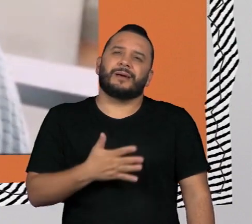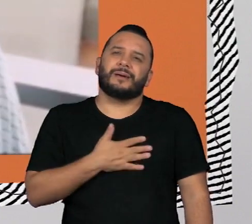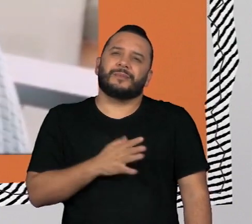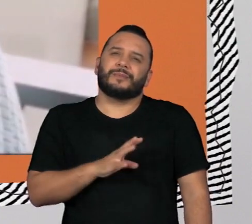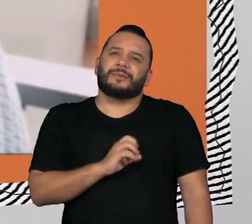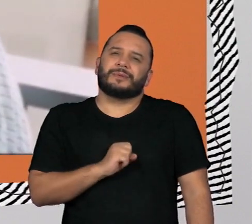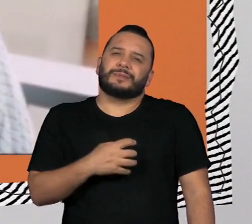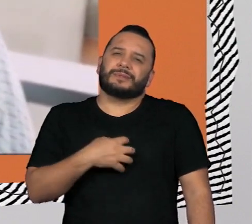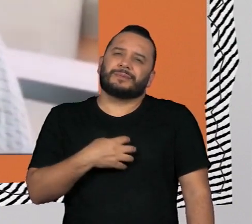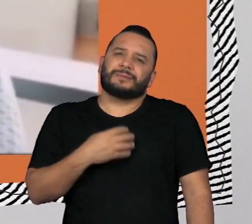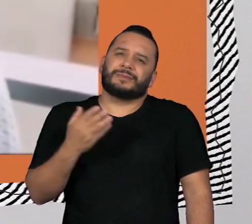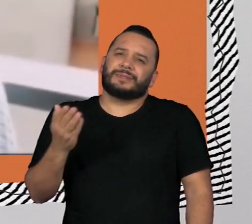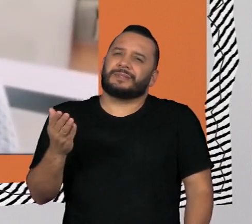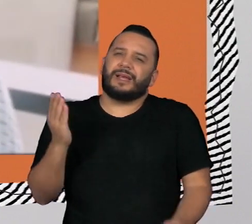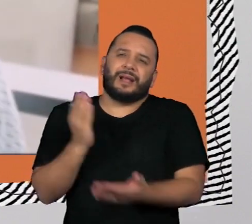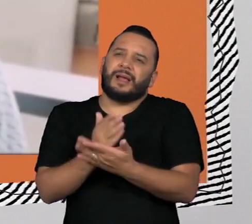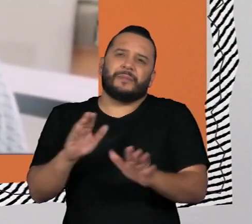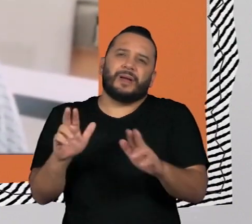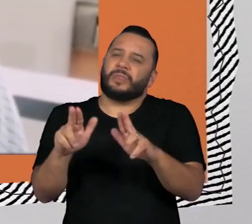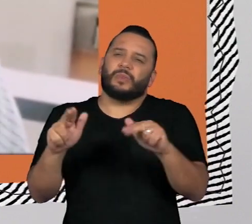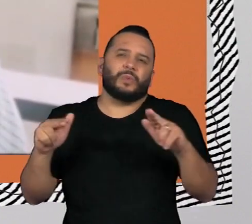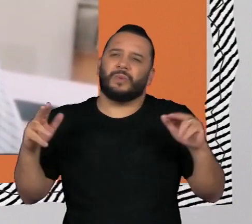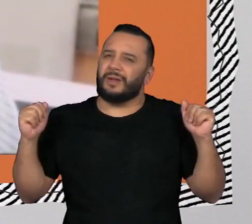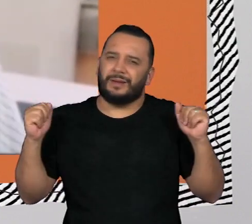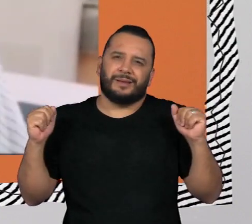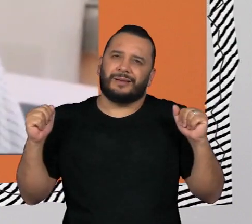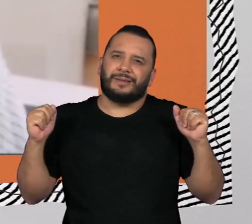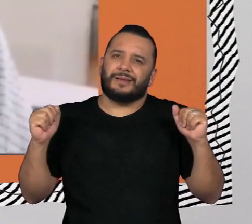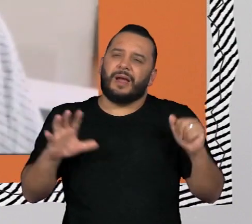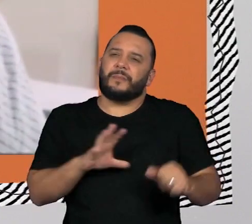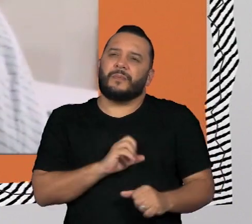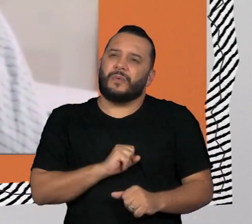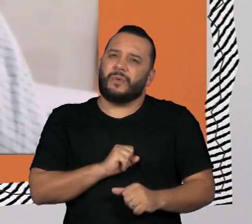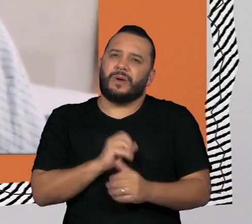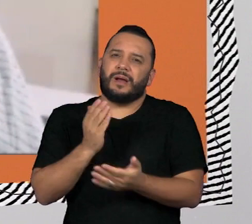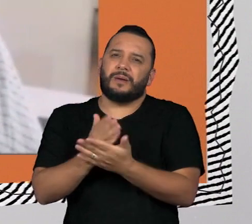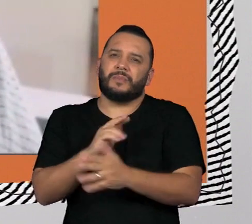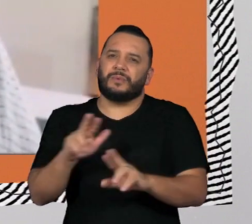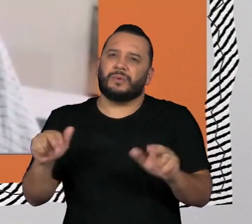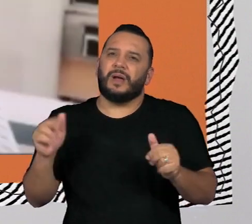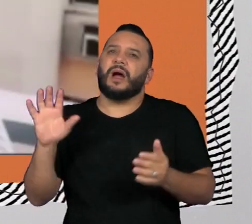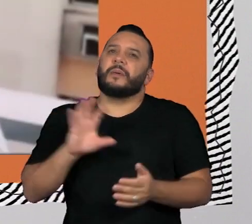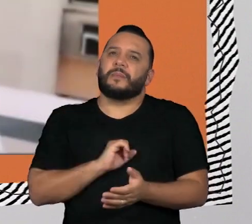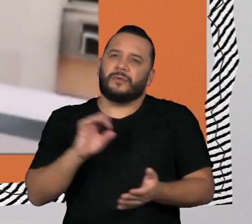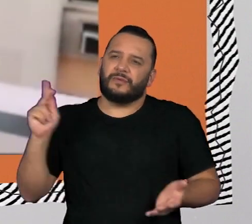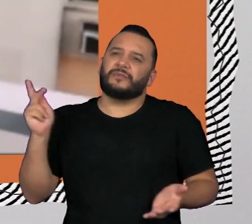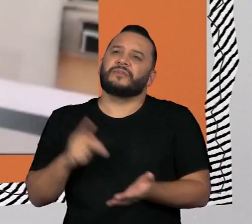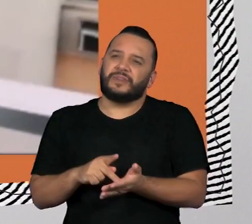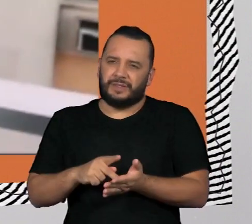O amor por conta de você não acabou nunca, tá? É um amor verdadeiro.